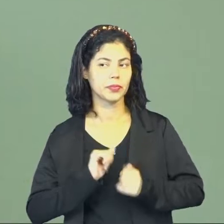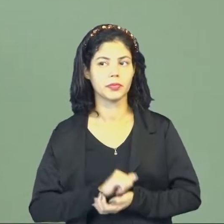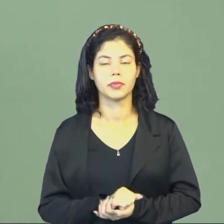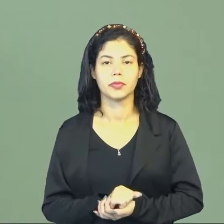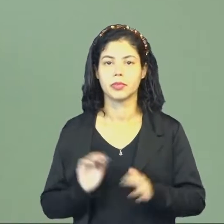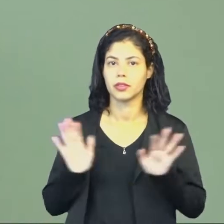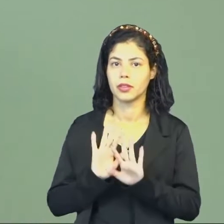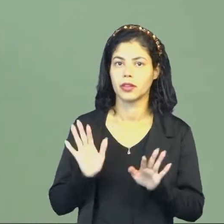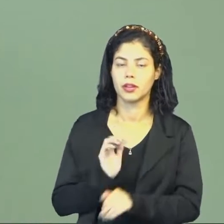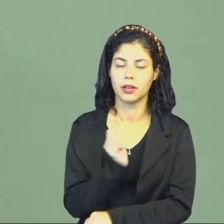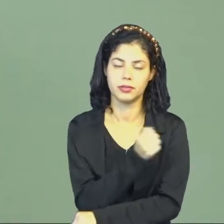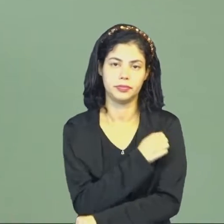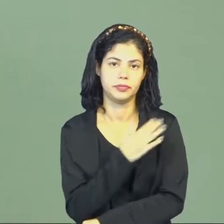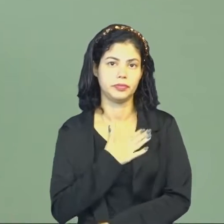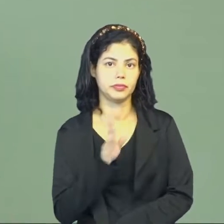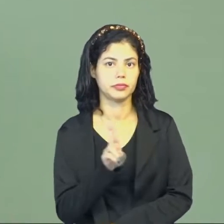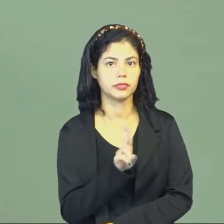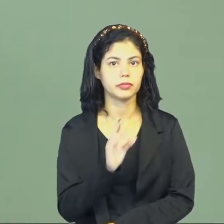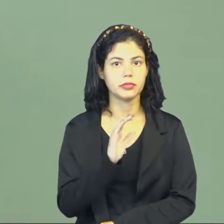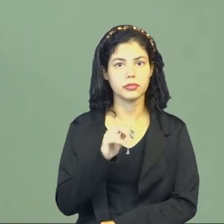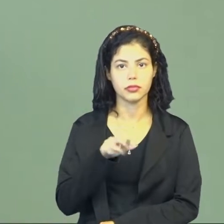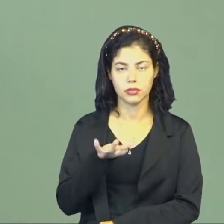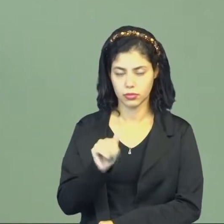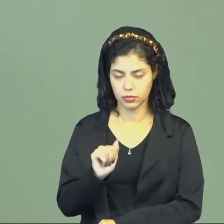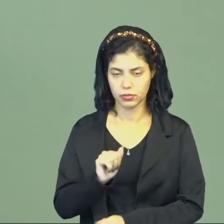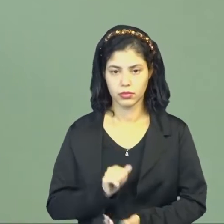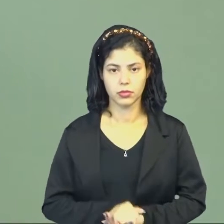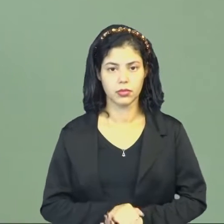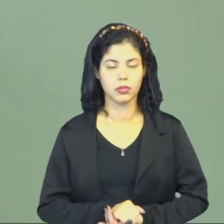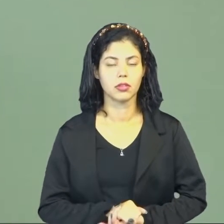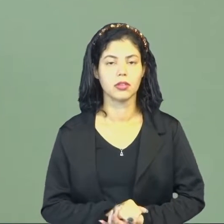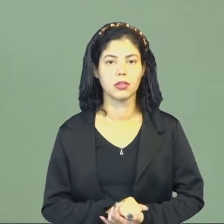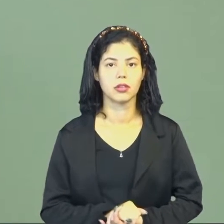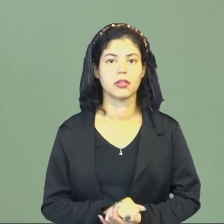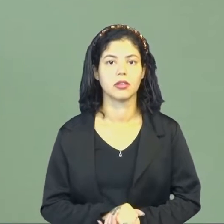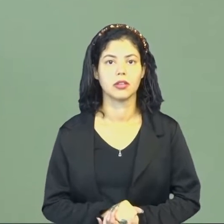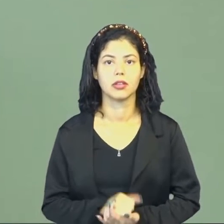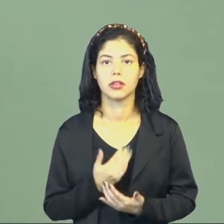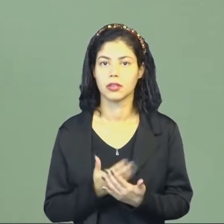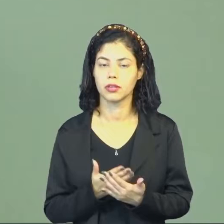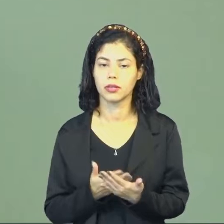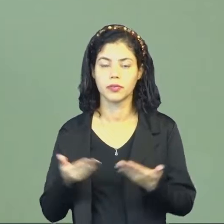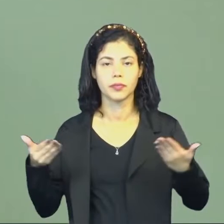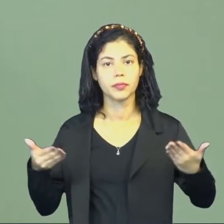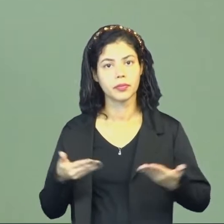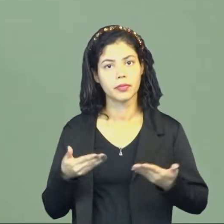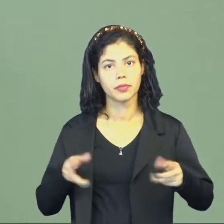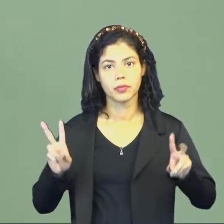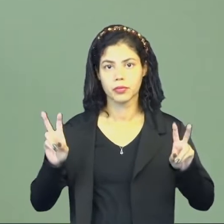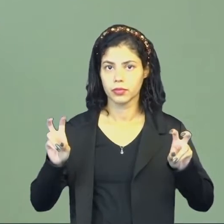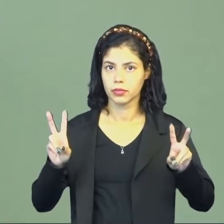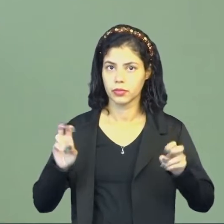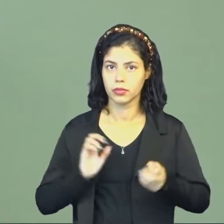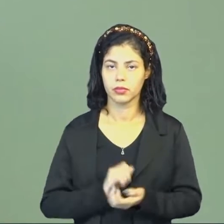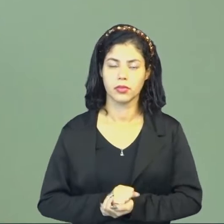students. Olá, alunos. Meu nome é Camila. My name is Camila. A aula de hoje será